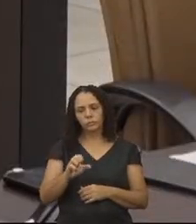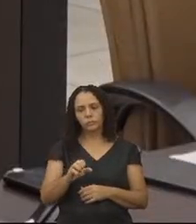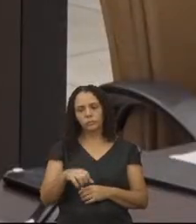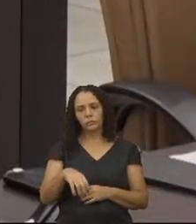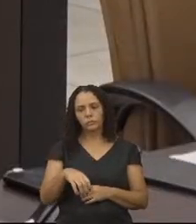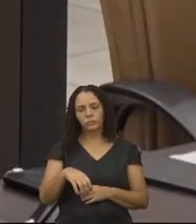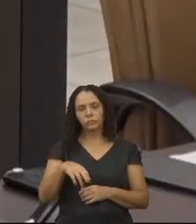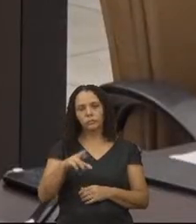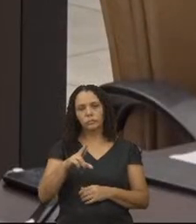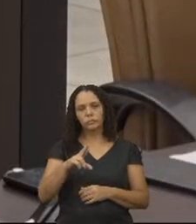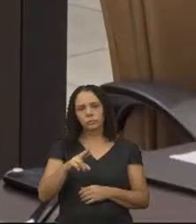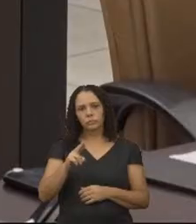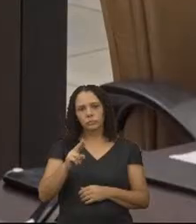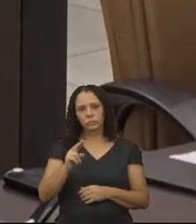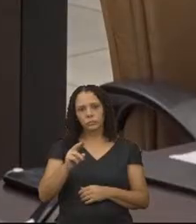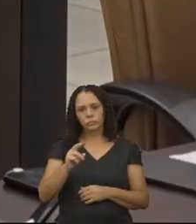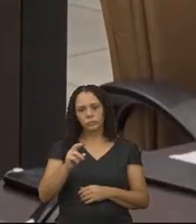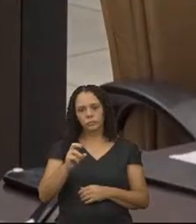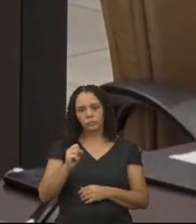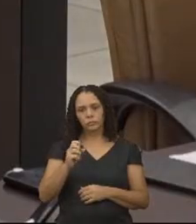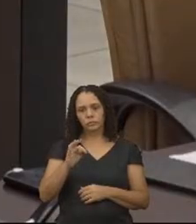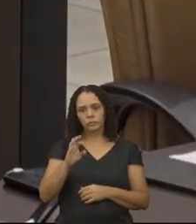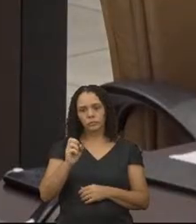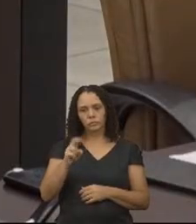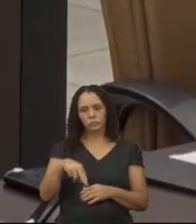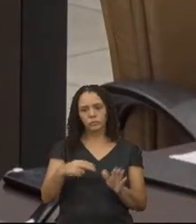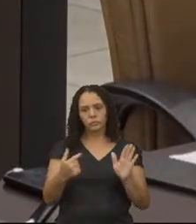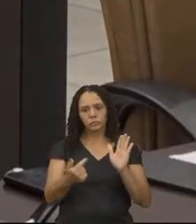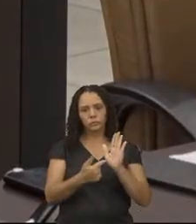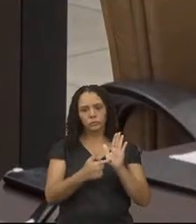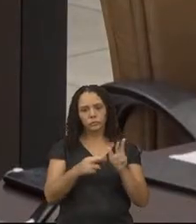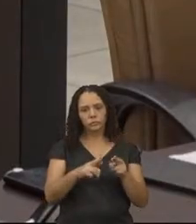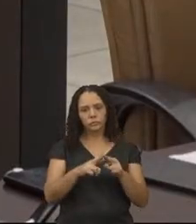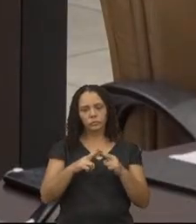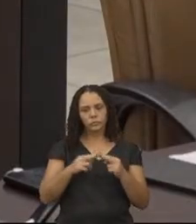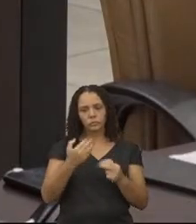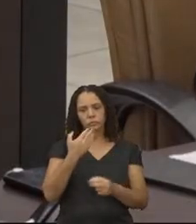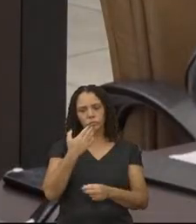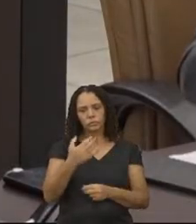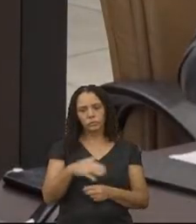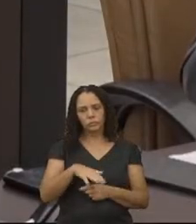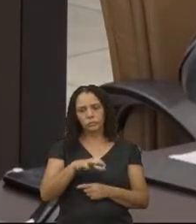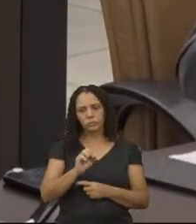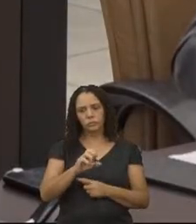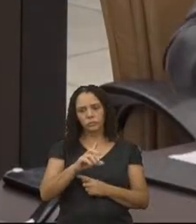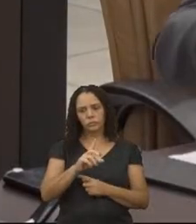Parque Itamaraty. Aqui está o requerimento. Peço à EDP